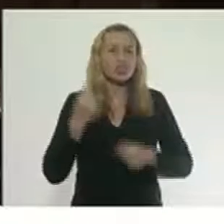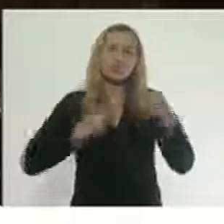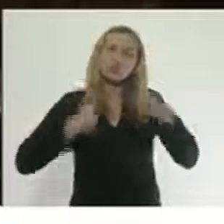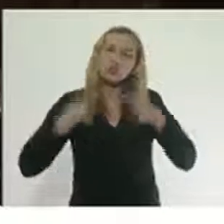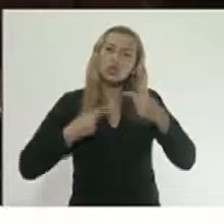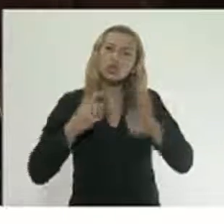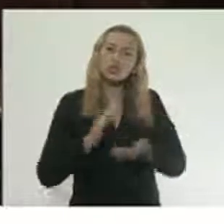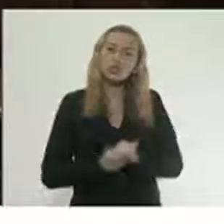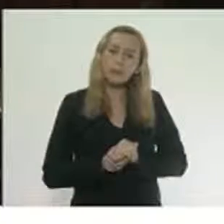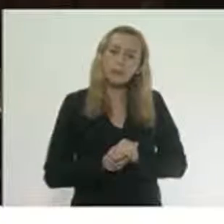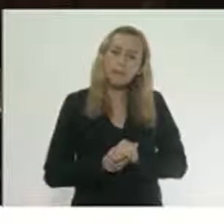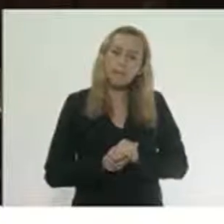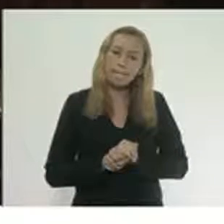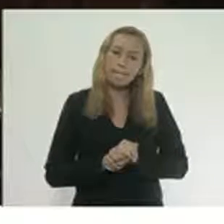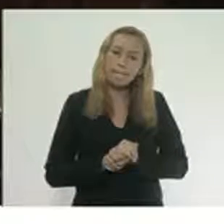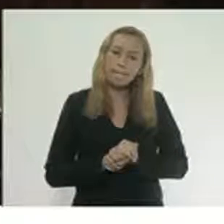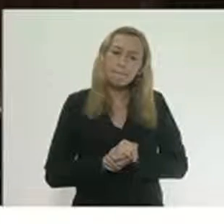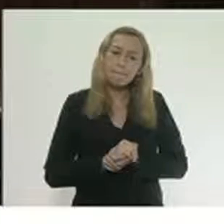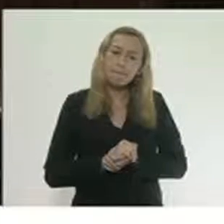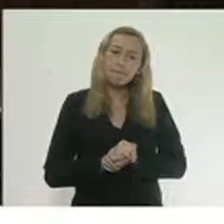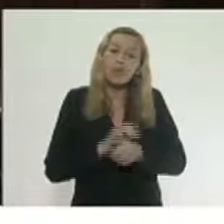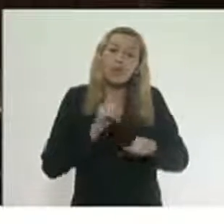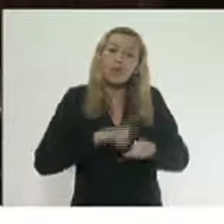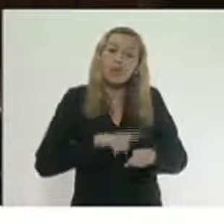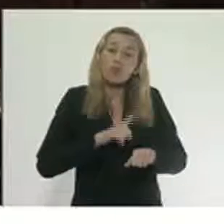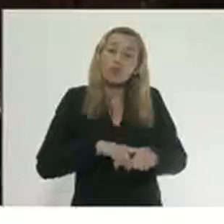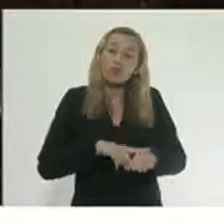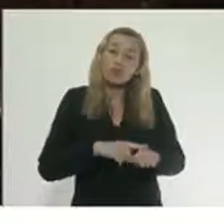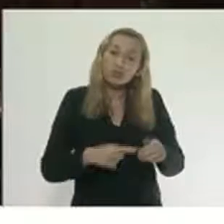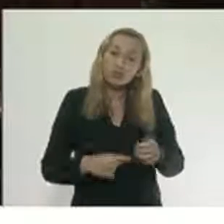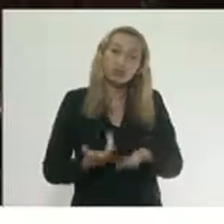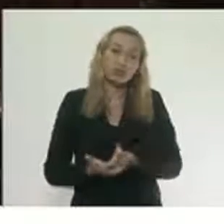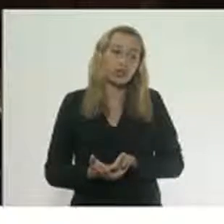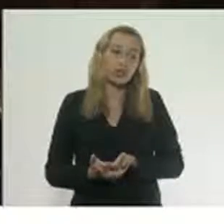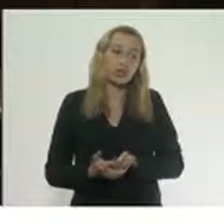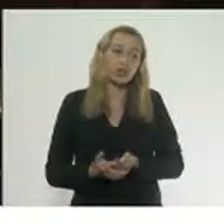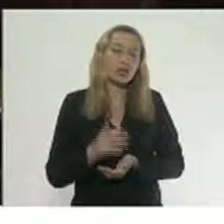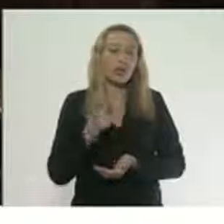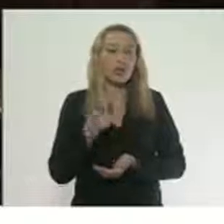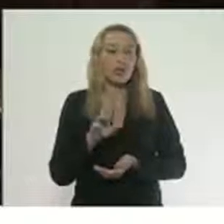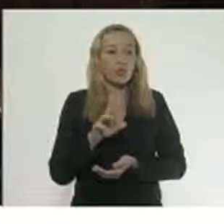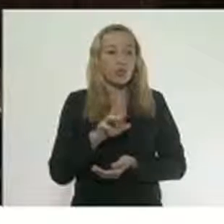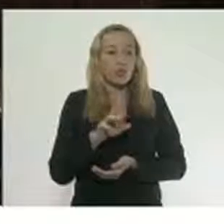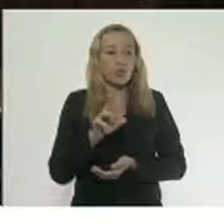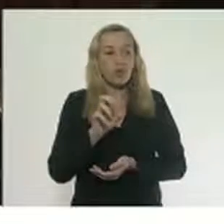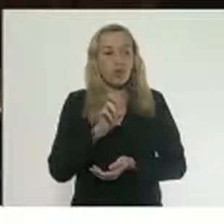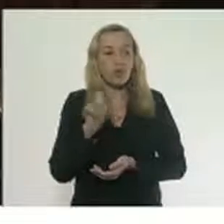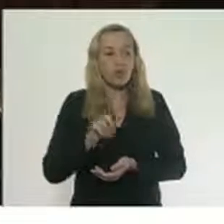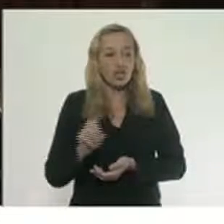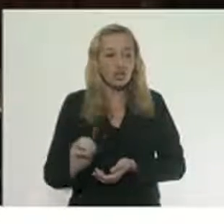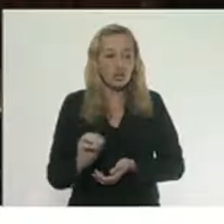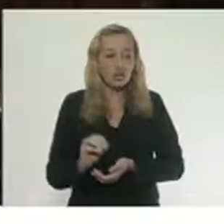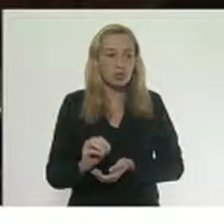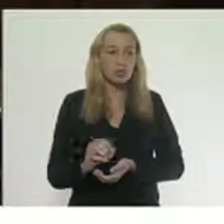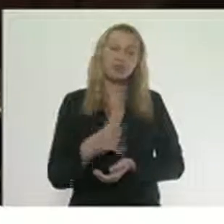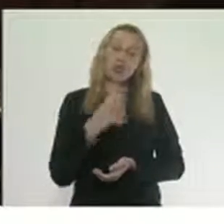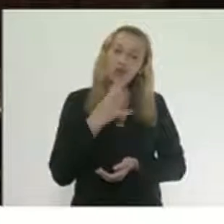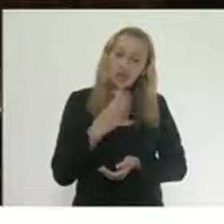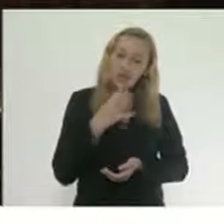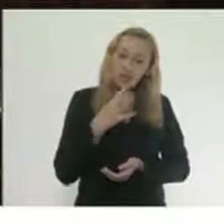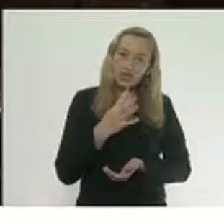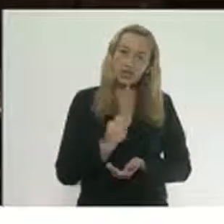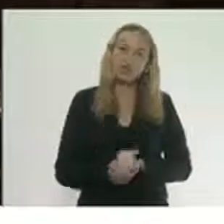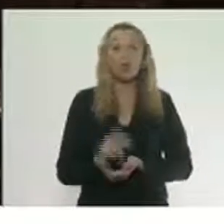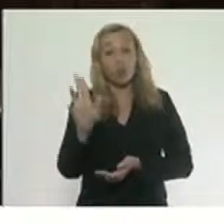discutindo os primeiros passos para que a UESO seja, afinal de contas, reconhecida e credenciada como